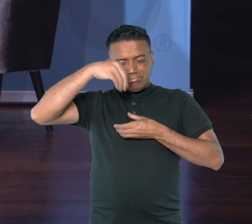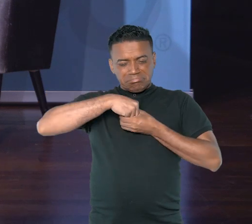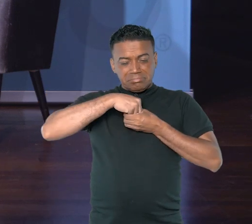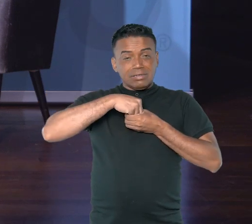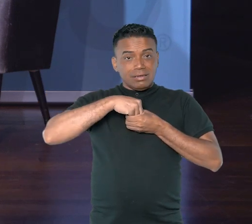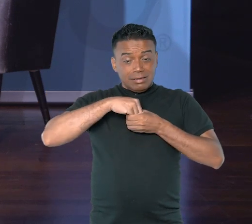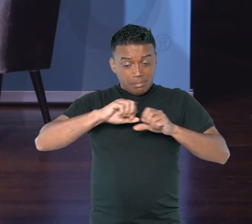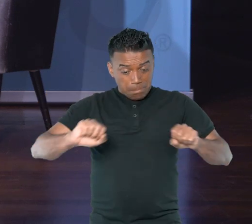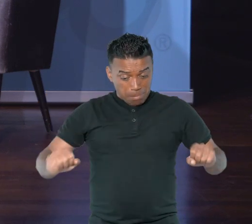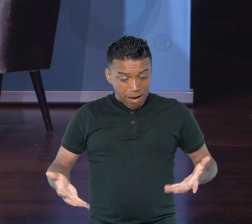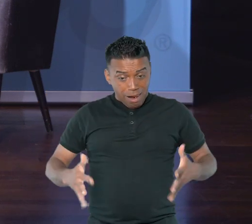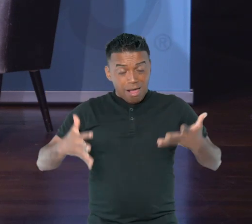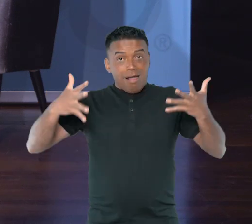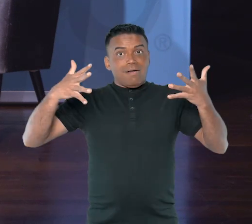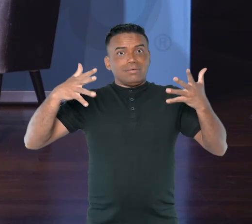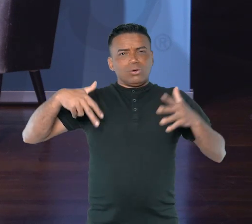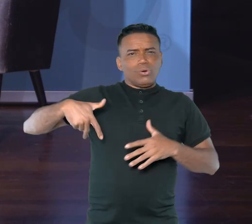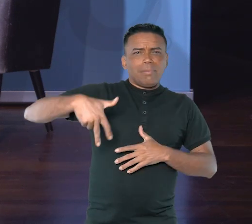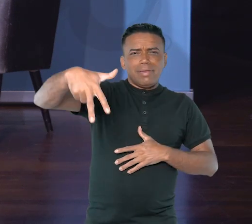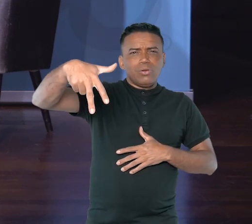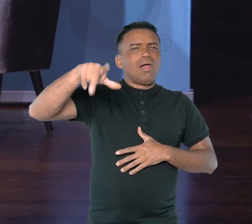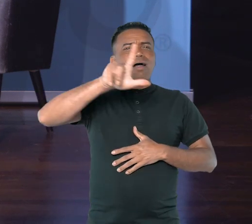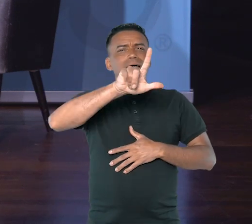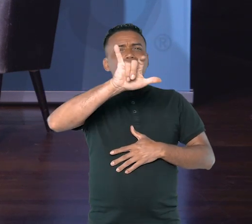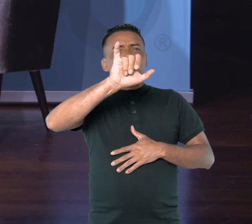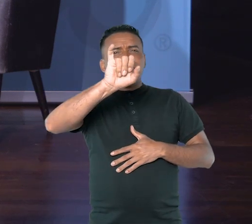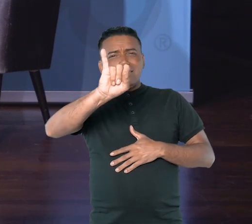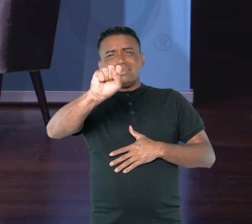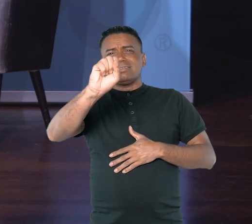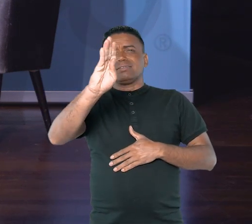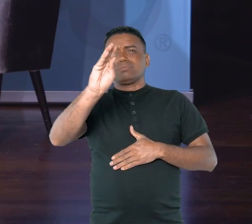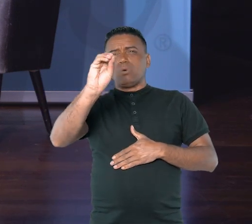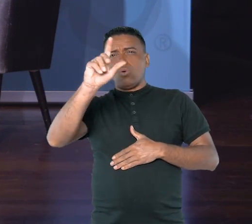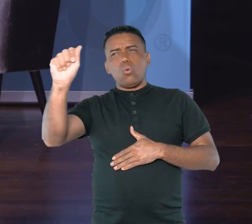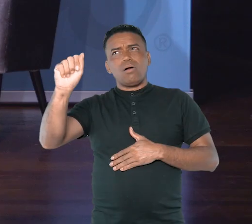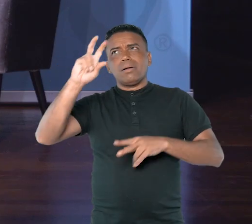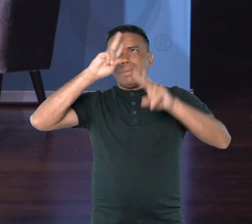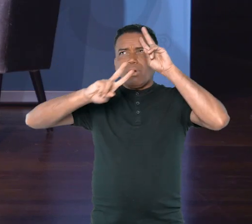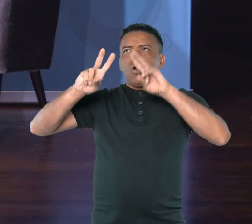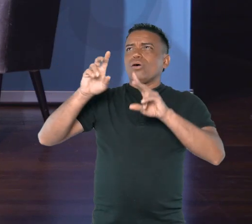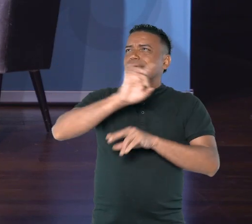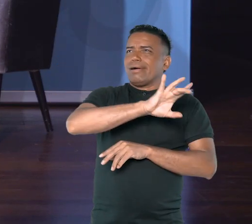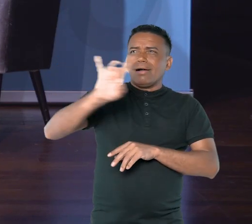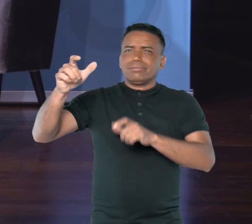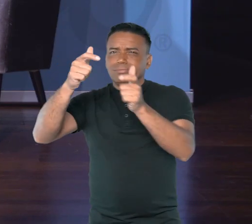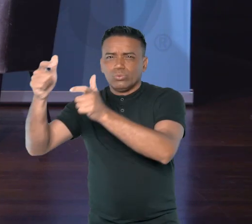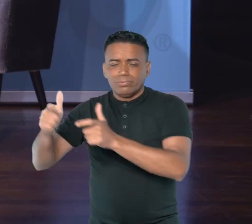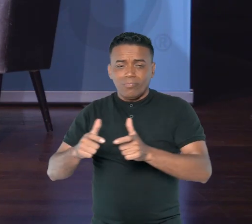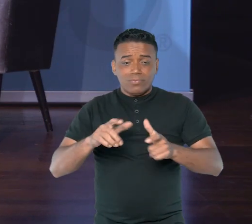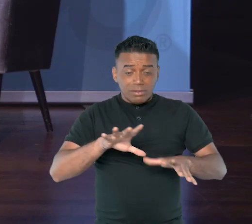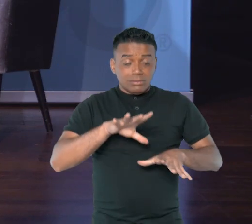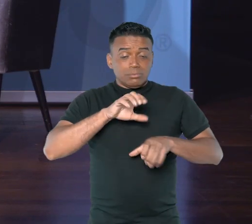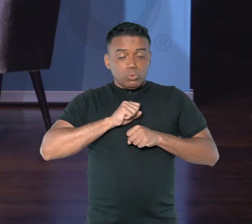pés. Caminho por Lisboa como quem busca velhos amores, buscando memórias em cada canto, ouvindo essa música interior